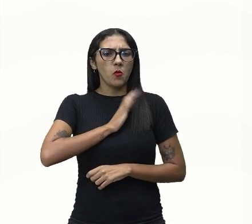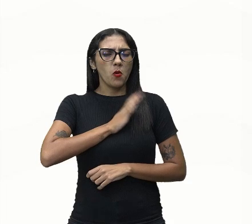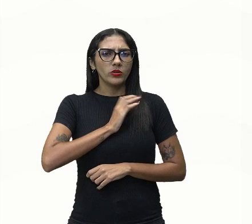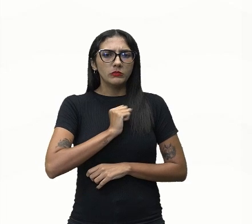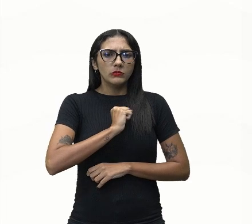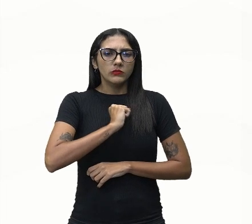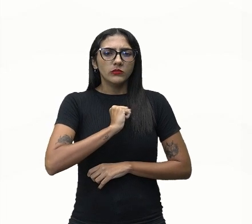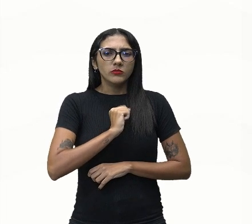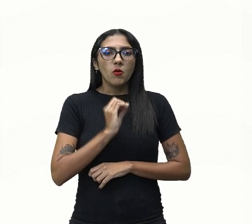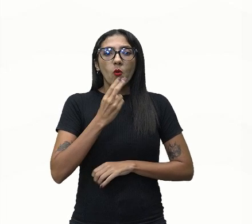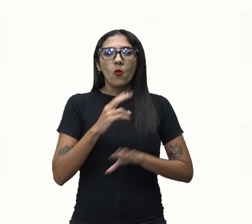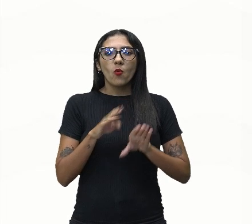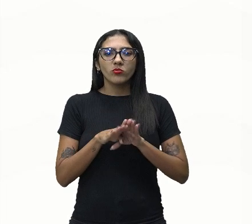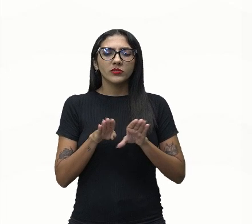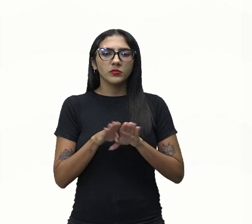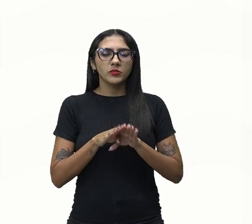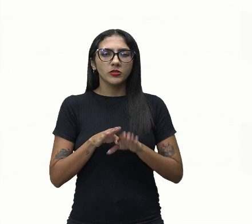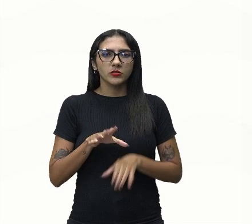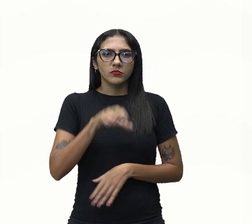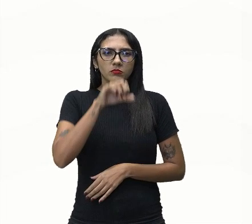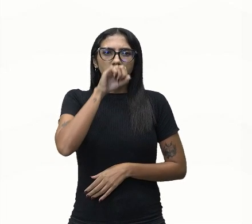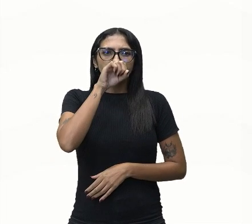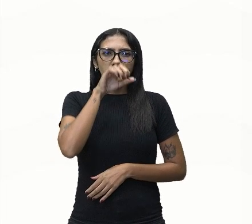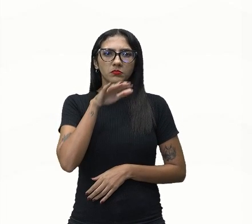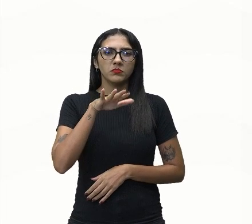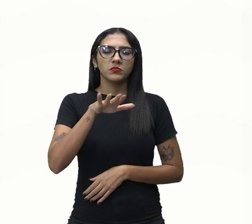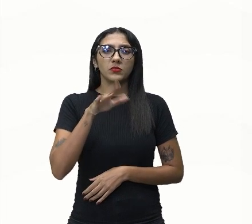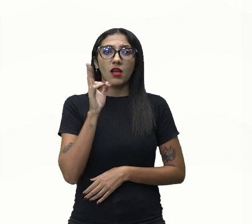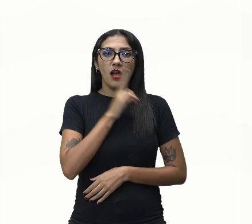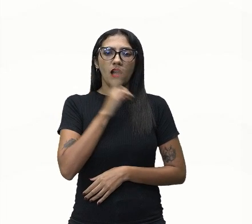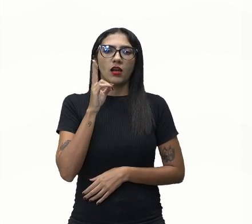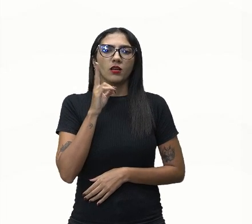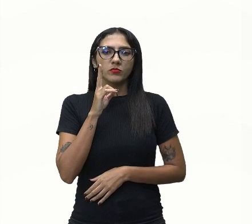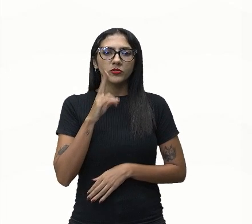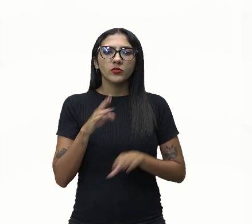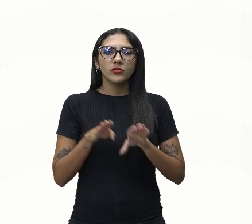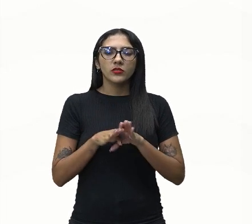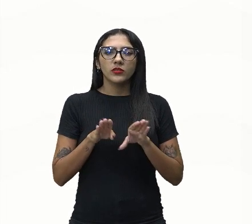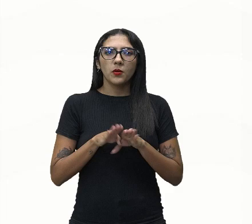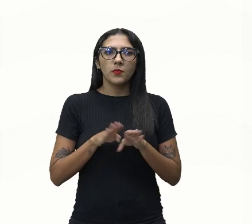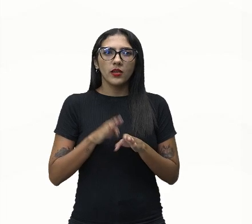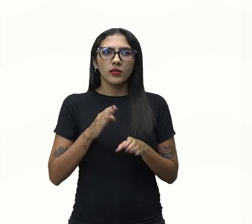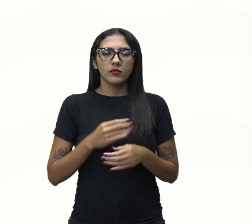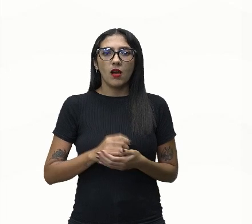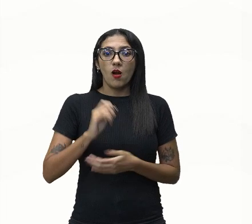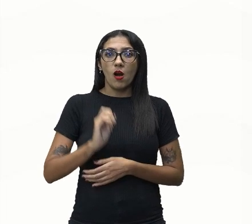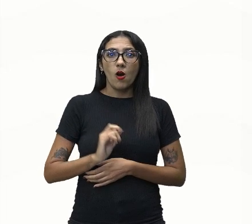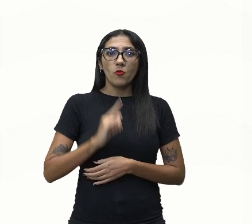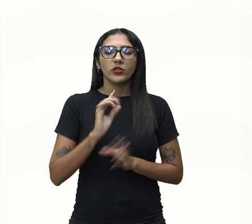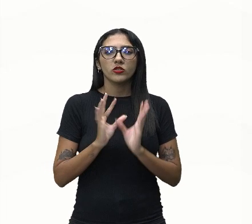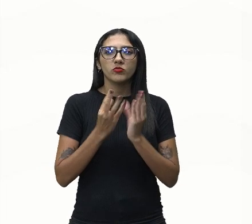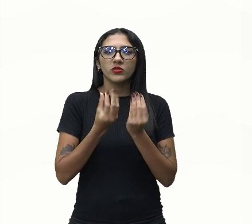taquicardia, aumento da frequência respiratória e da taxa de glicose no sangue.